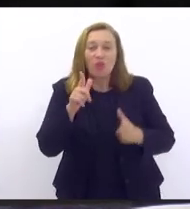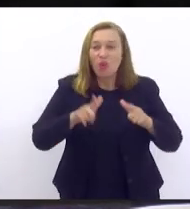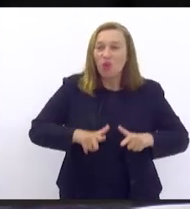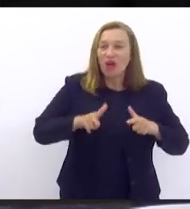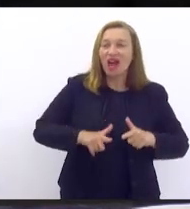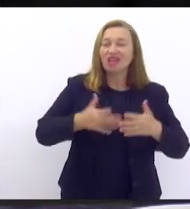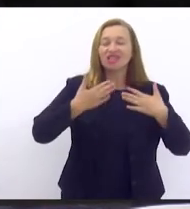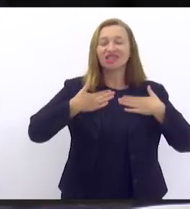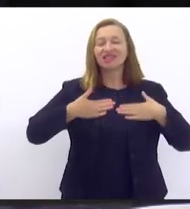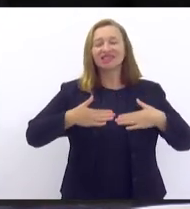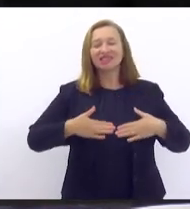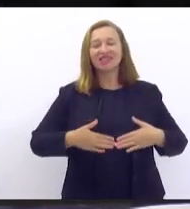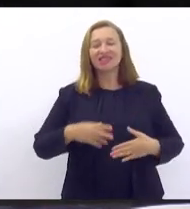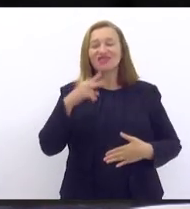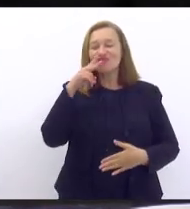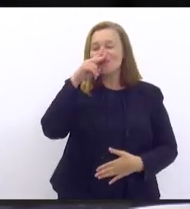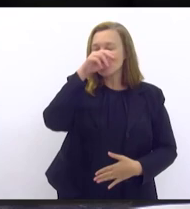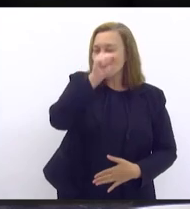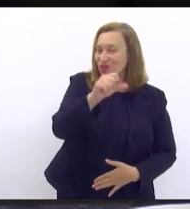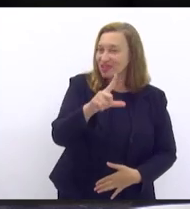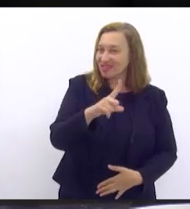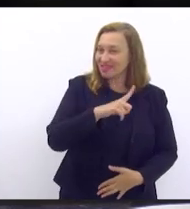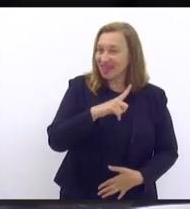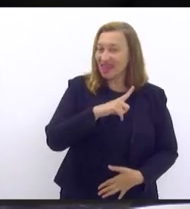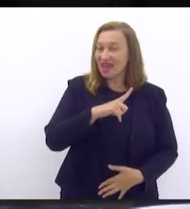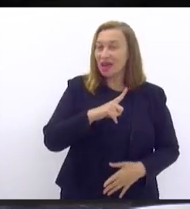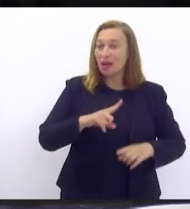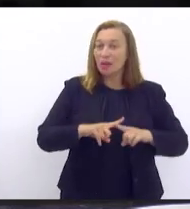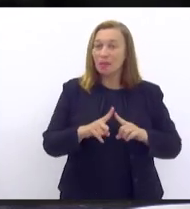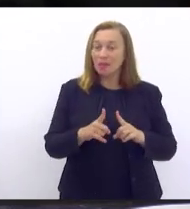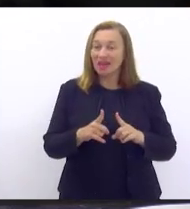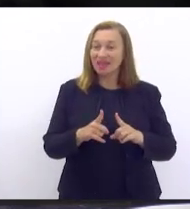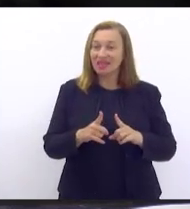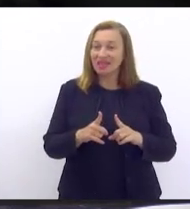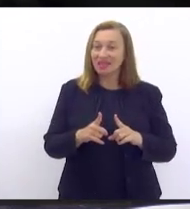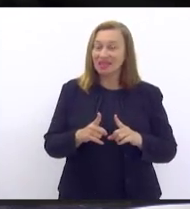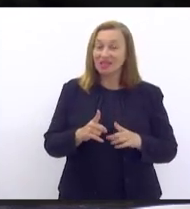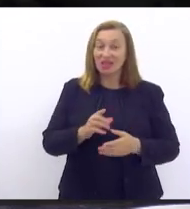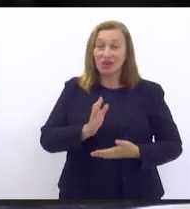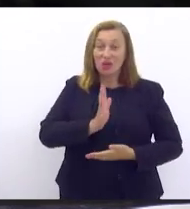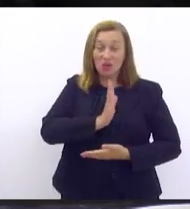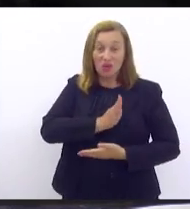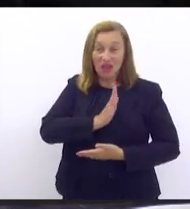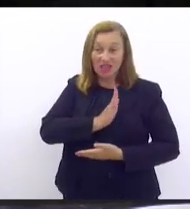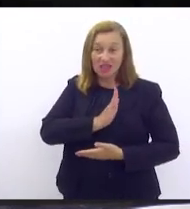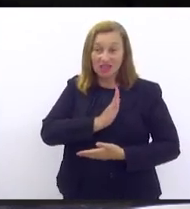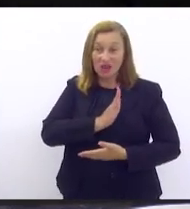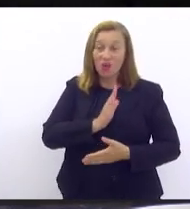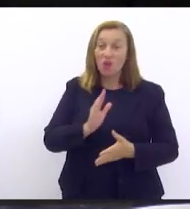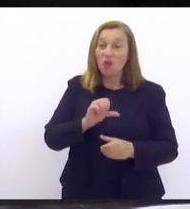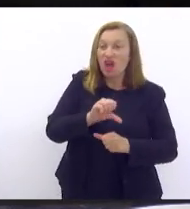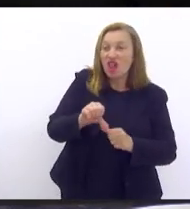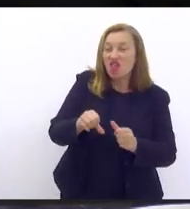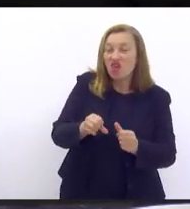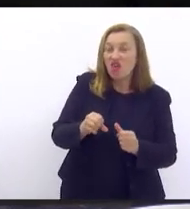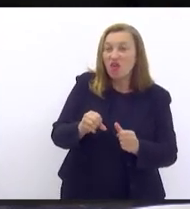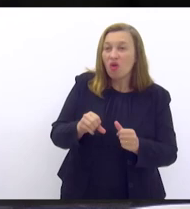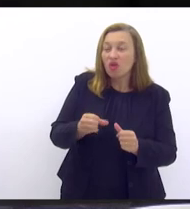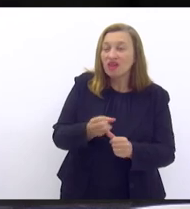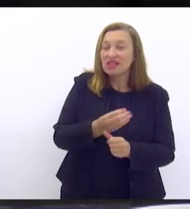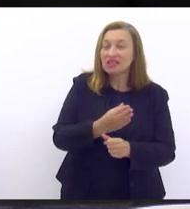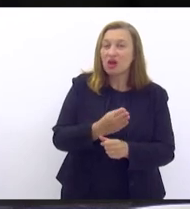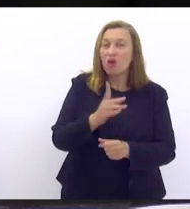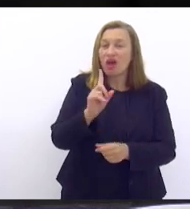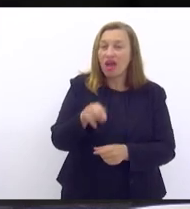repouso, ela é fortaleza, mas no meu coração a renovação é ventre. E ela é ventre, sobretudo porque